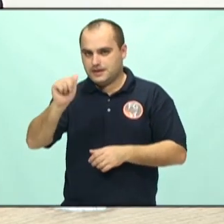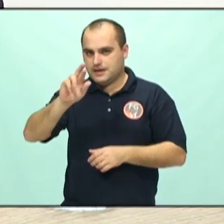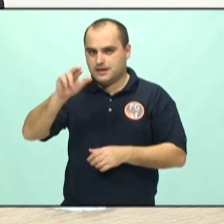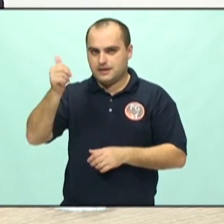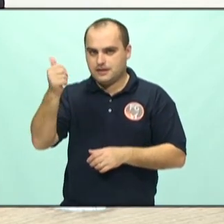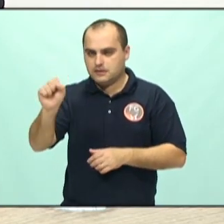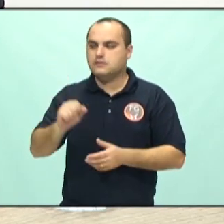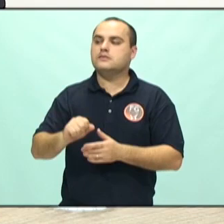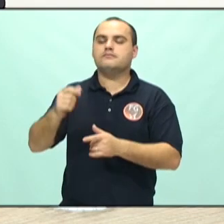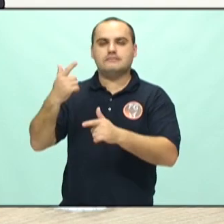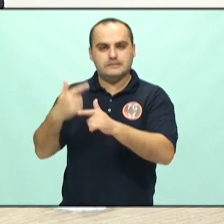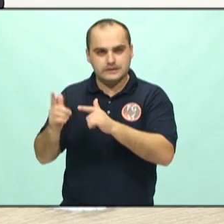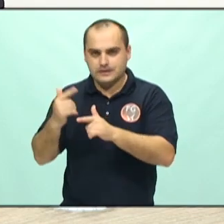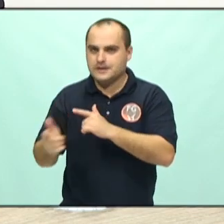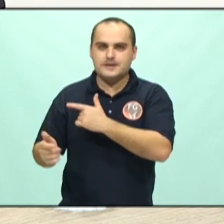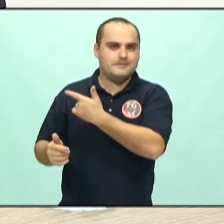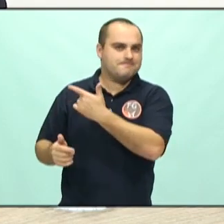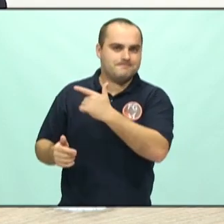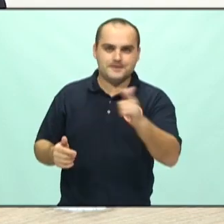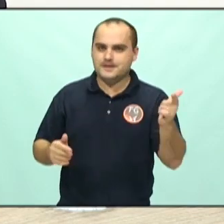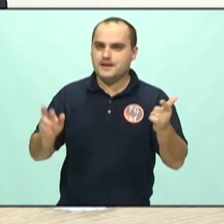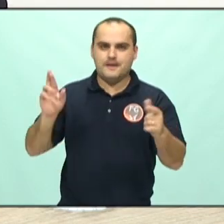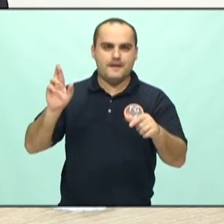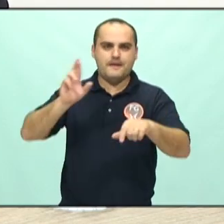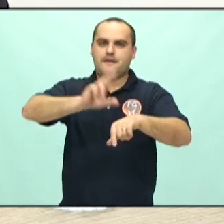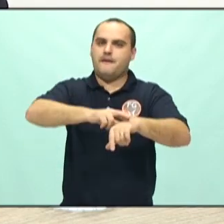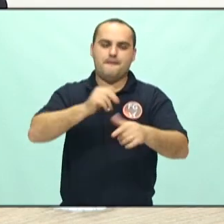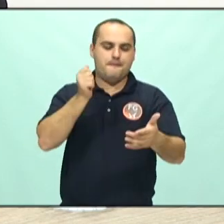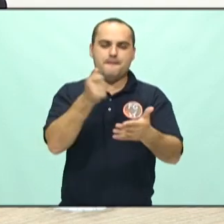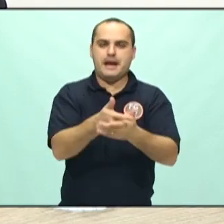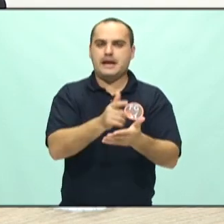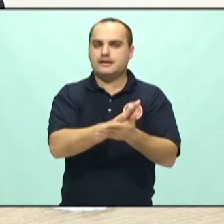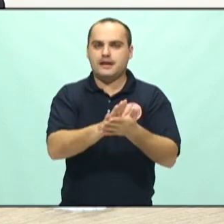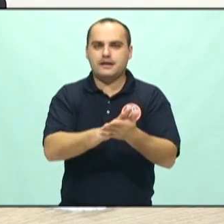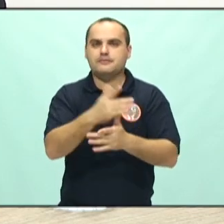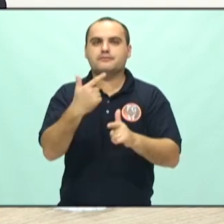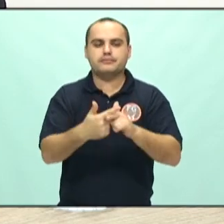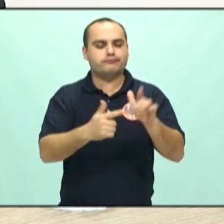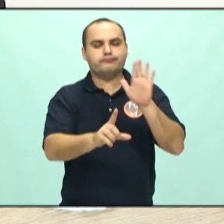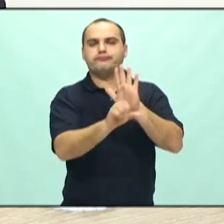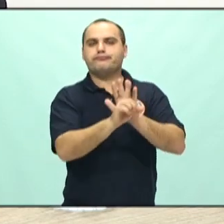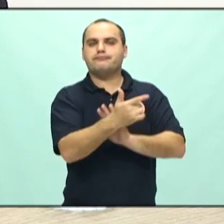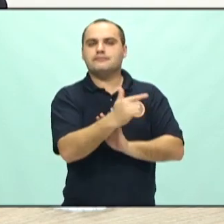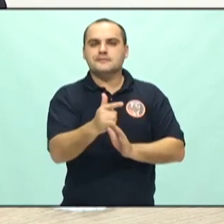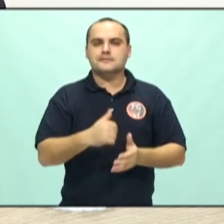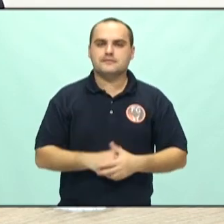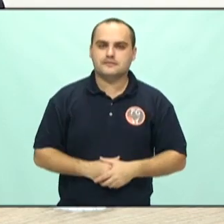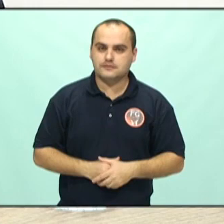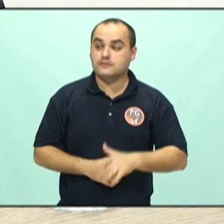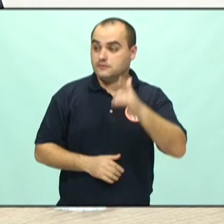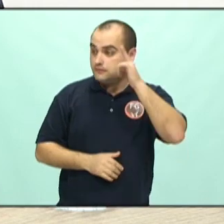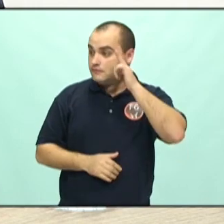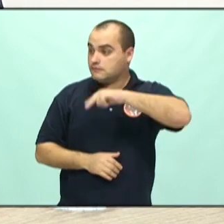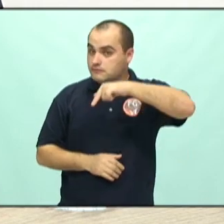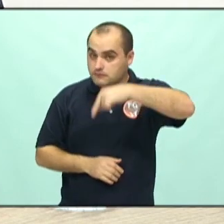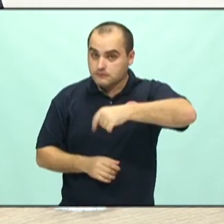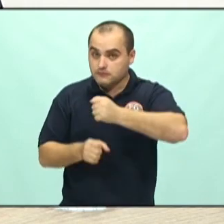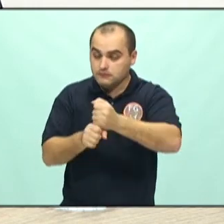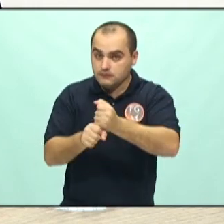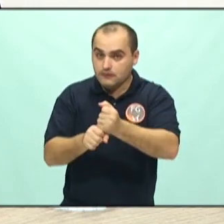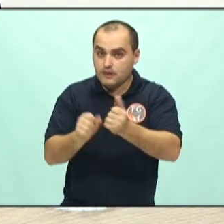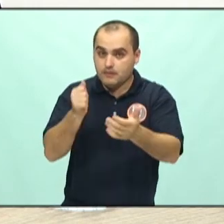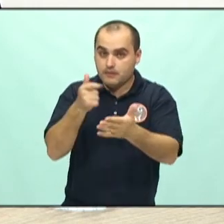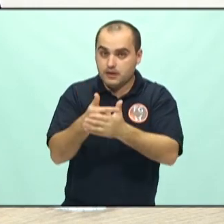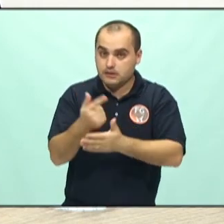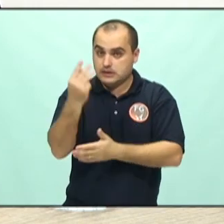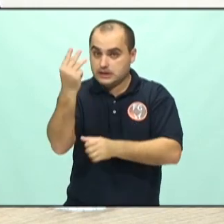com o município que não pagava a revisão geral anual, pois não tinha isso previsto em lei. Nós conquistamos esse ano que o município pagasse os